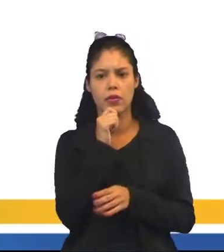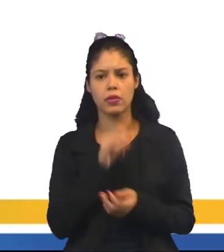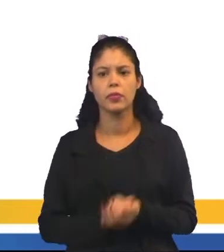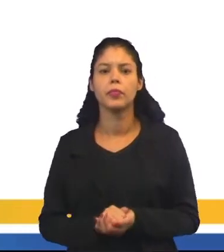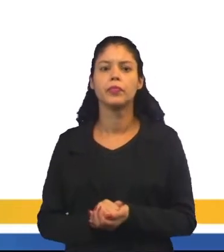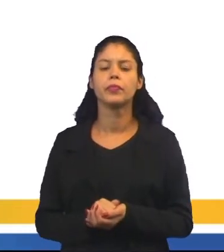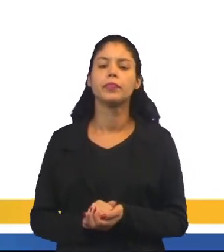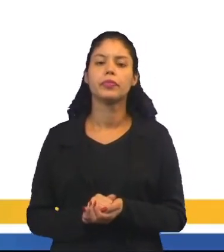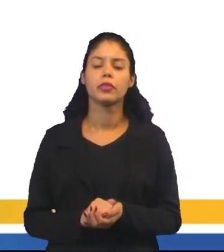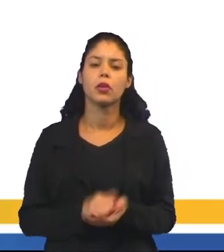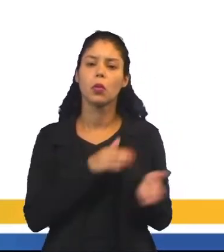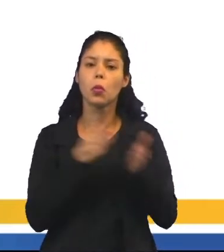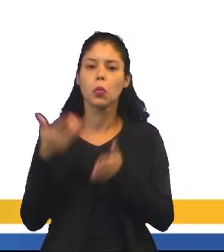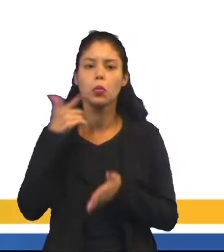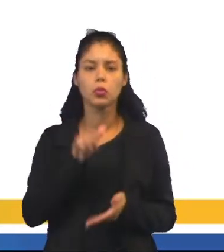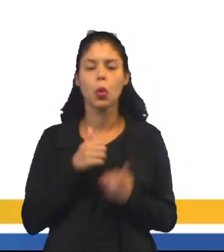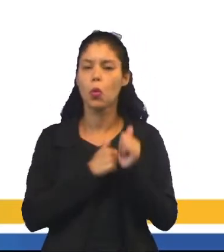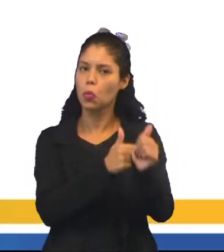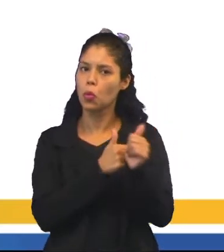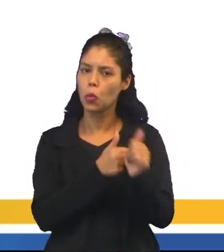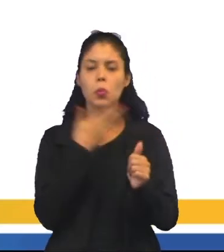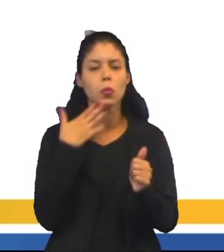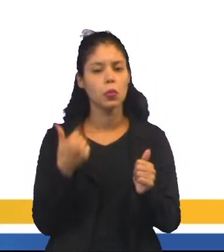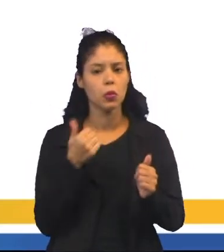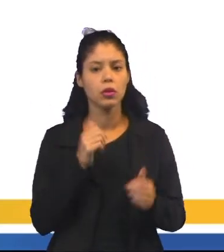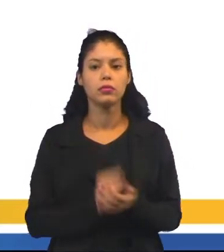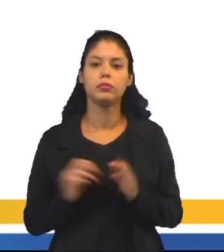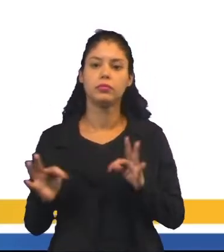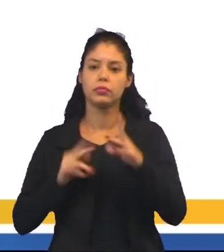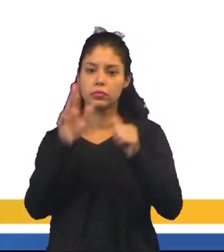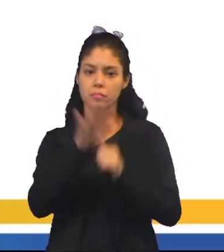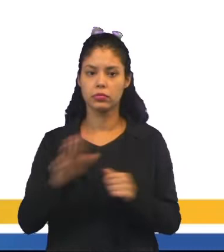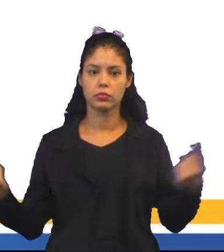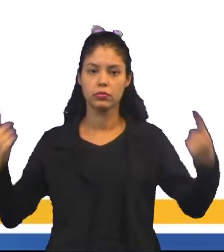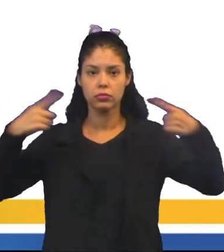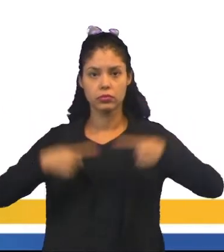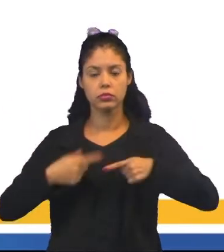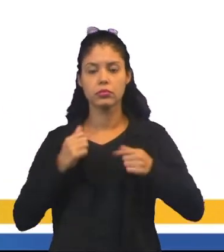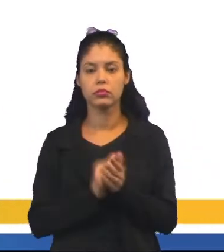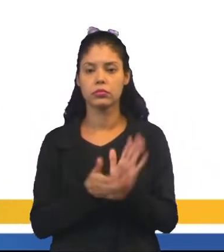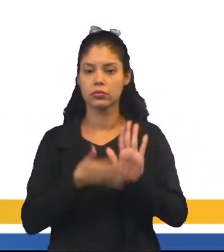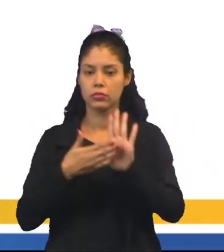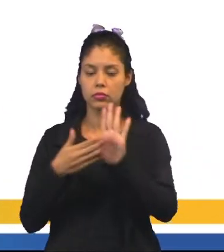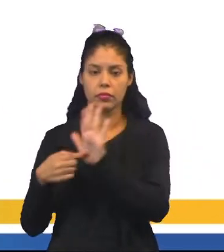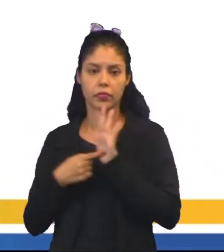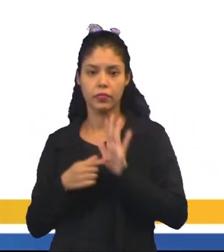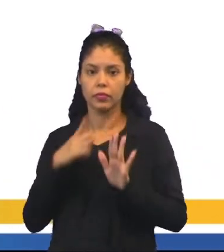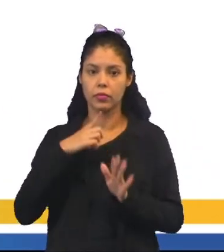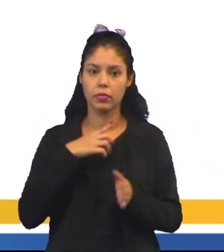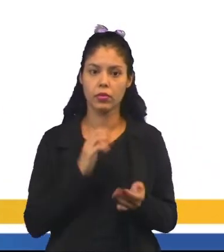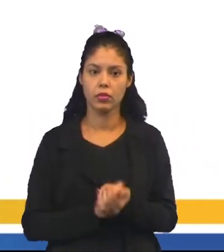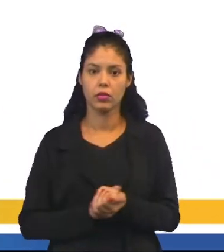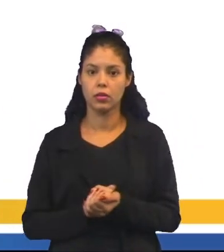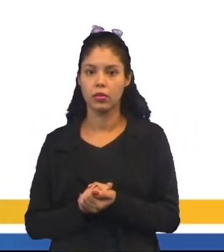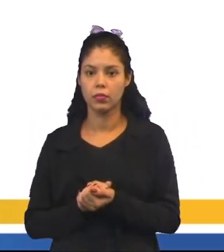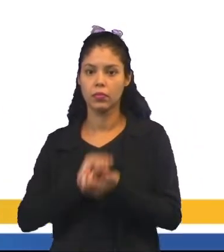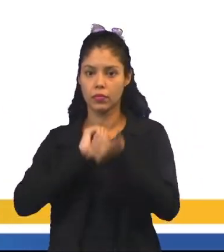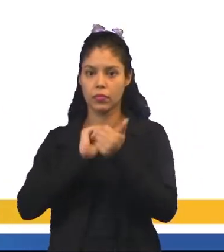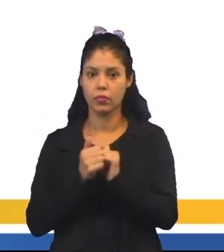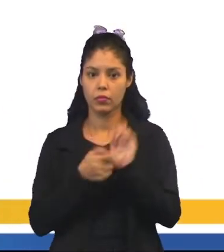até justamente para conseguir ter esse acompanhamento melhor. E todas as competições promovidas devem incluir atividades